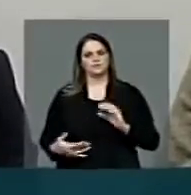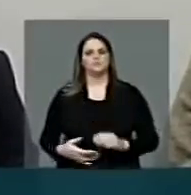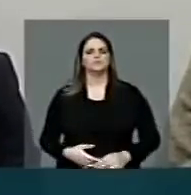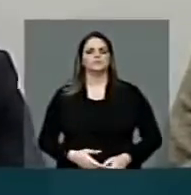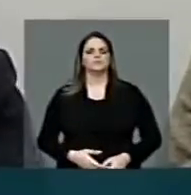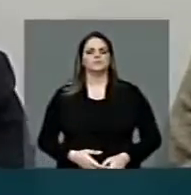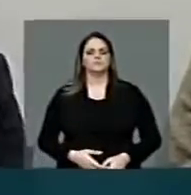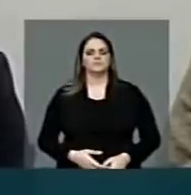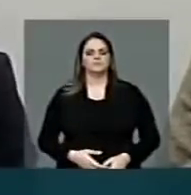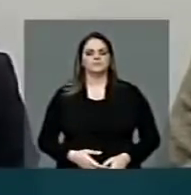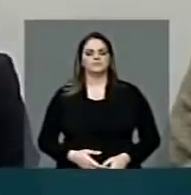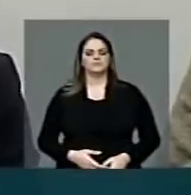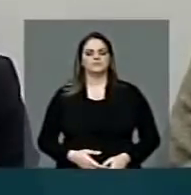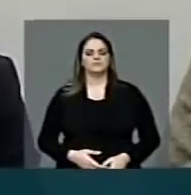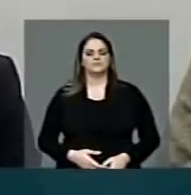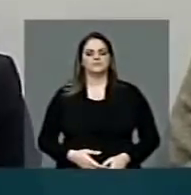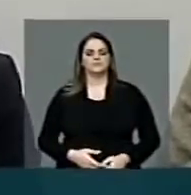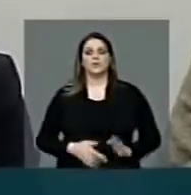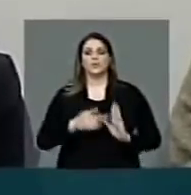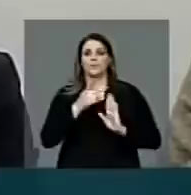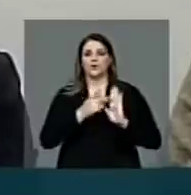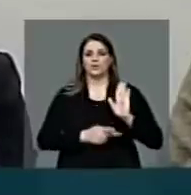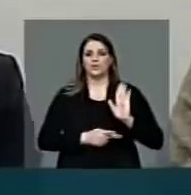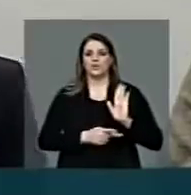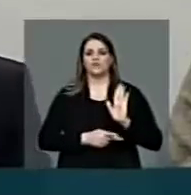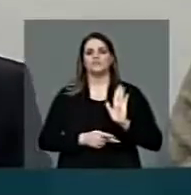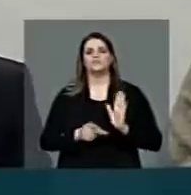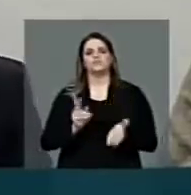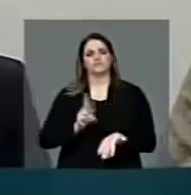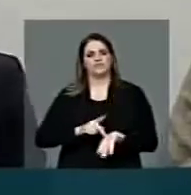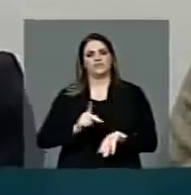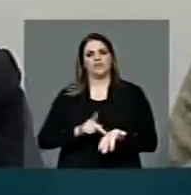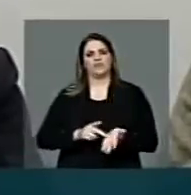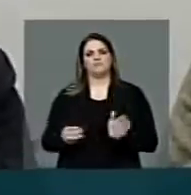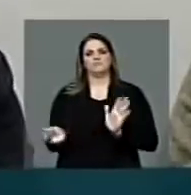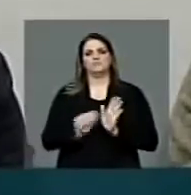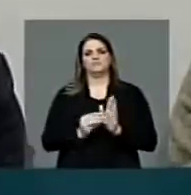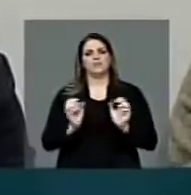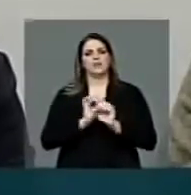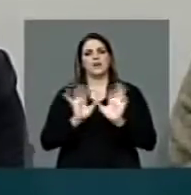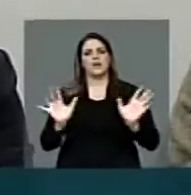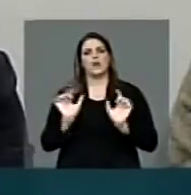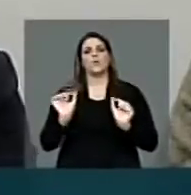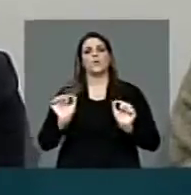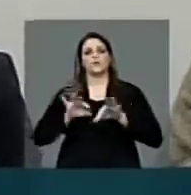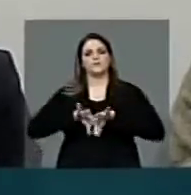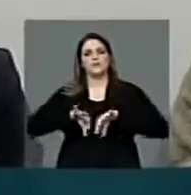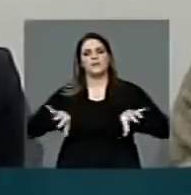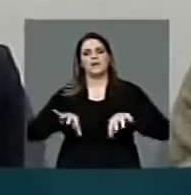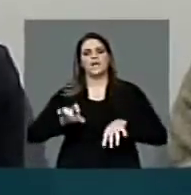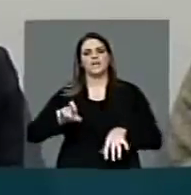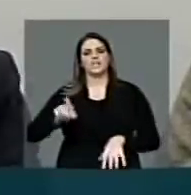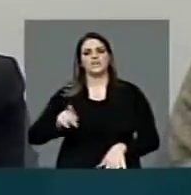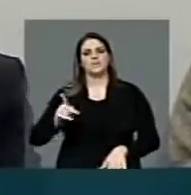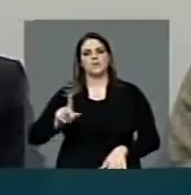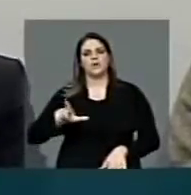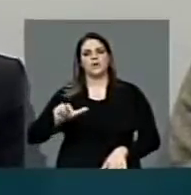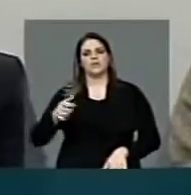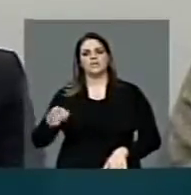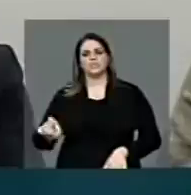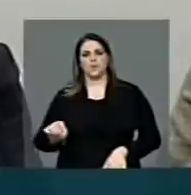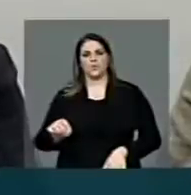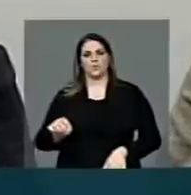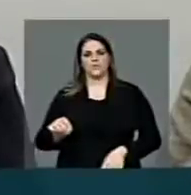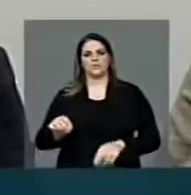Primeira questão, o projeto distingue de maneira muito clara exploração sexual de prostituição. Isso é